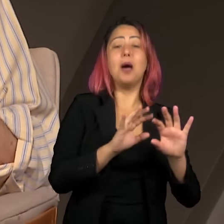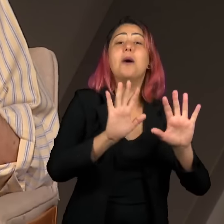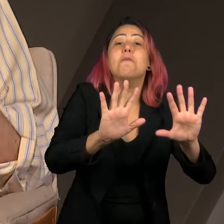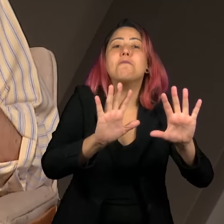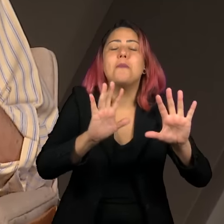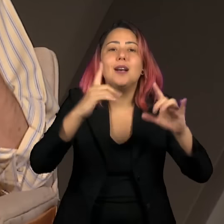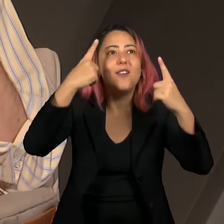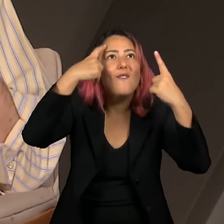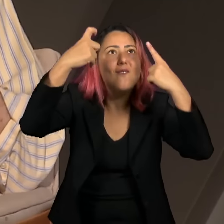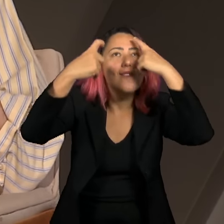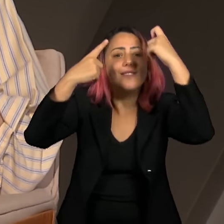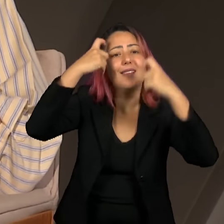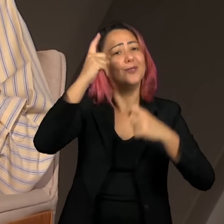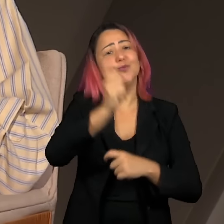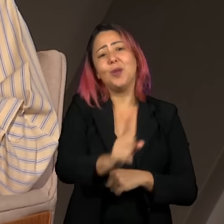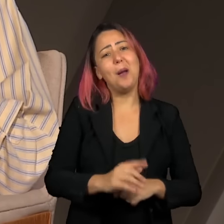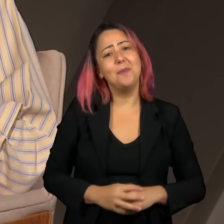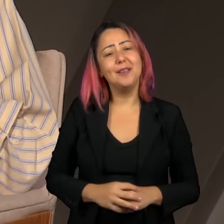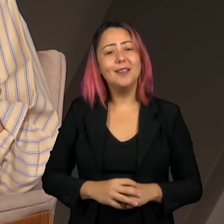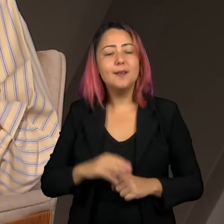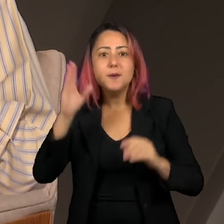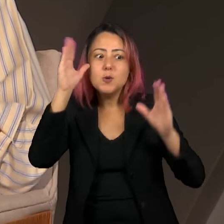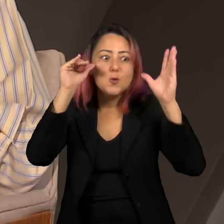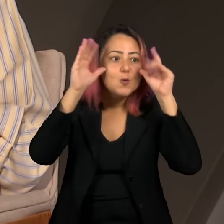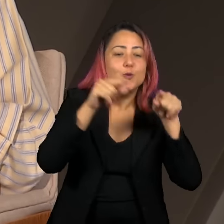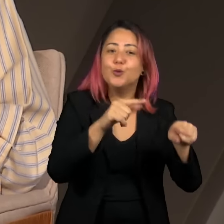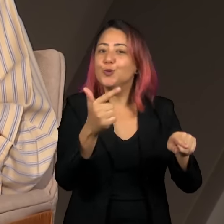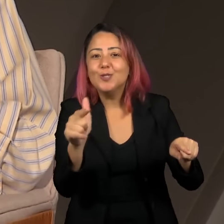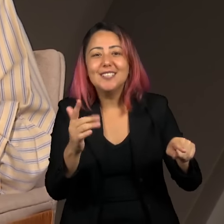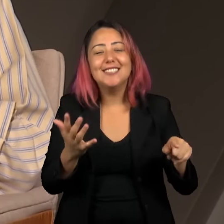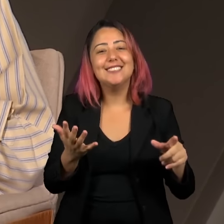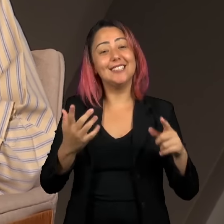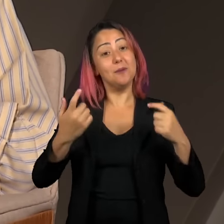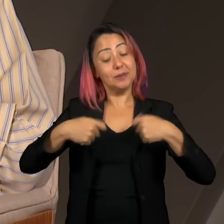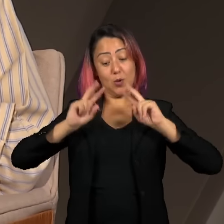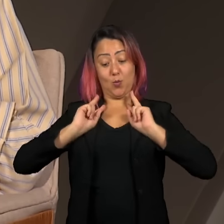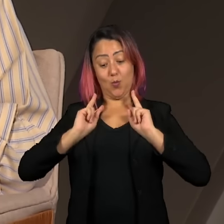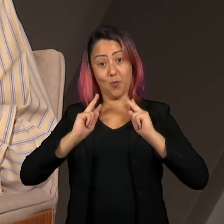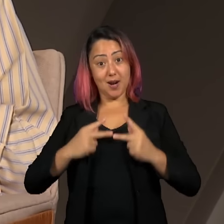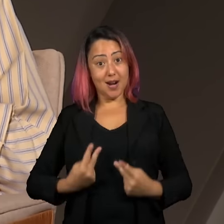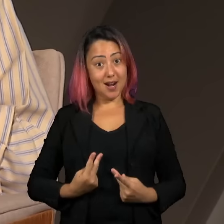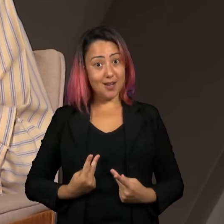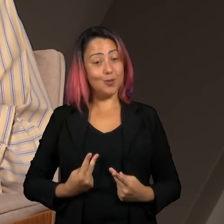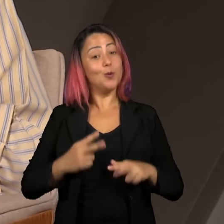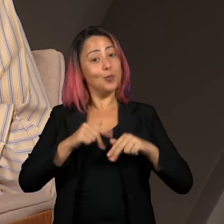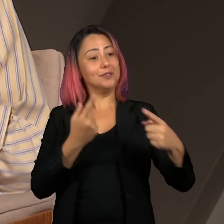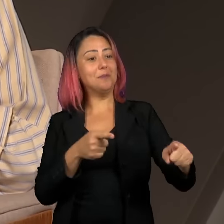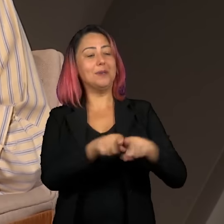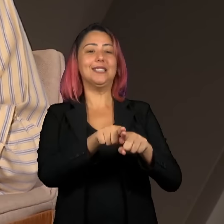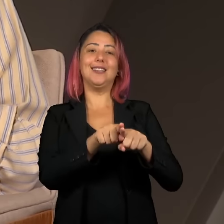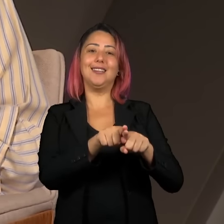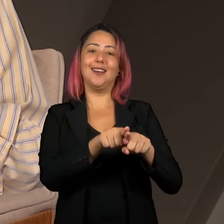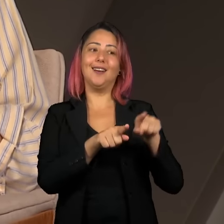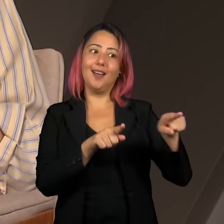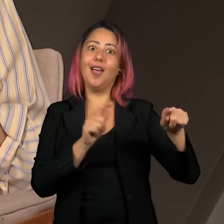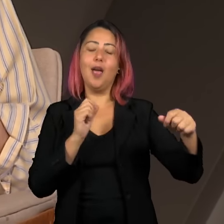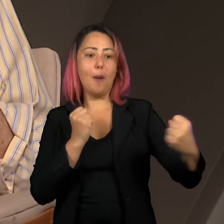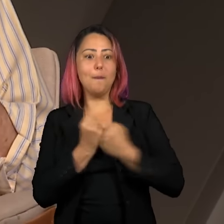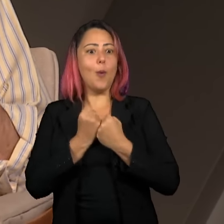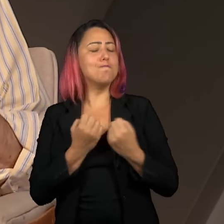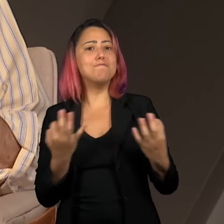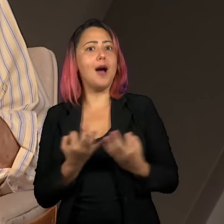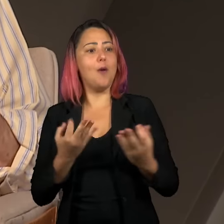isso isso tem que ser feito né pelo pelo humano né esse essa parceria E aí a gente vai precisar